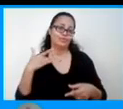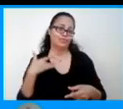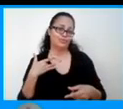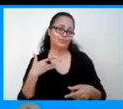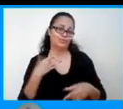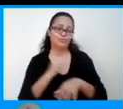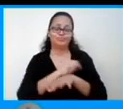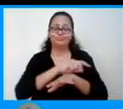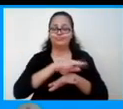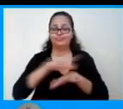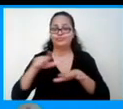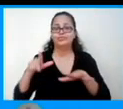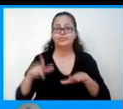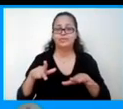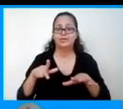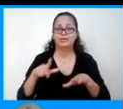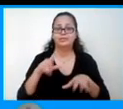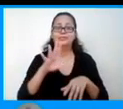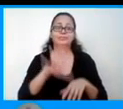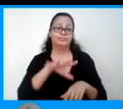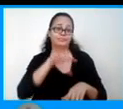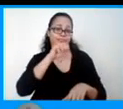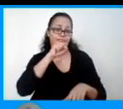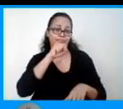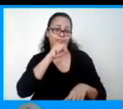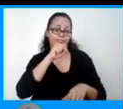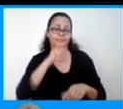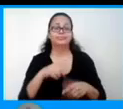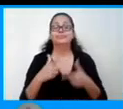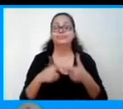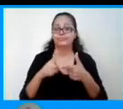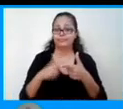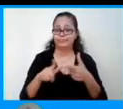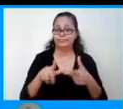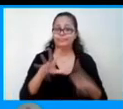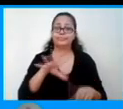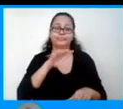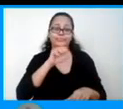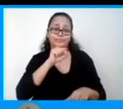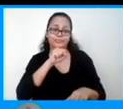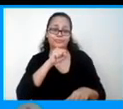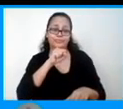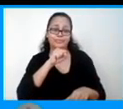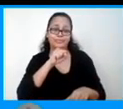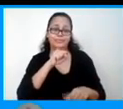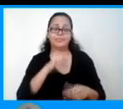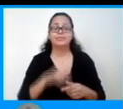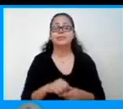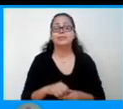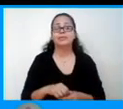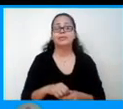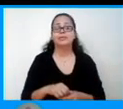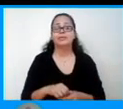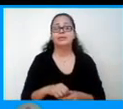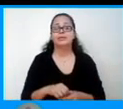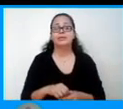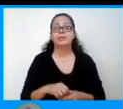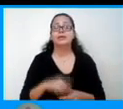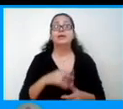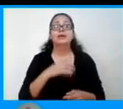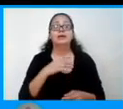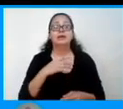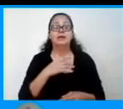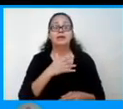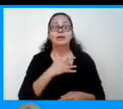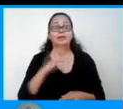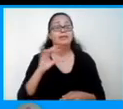né, especialmente os problemas respiratórios. E a poluição da atmosfera ela não afeta somente a saúde do homem, né?